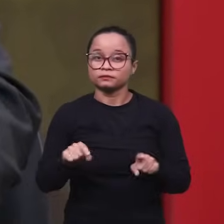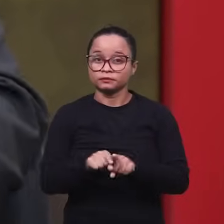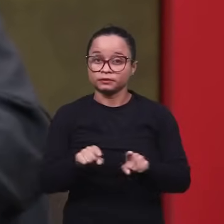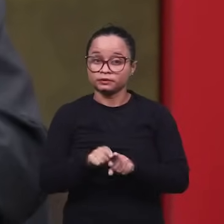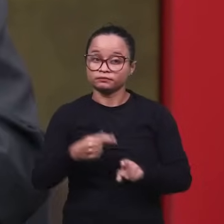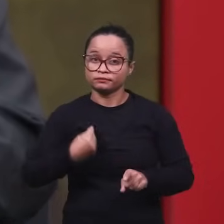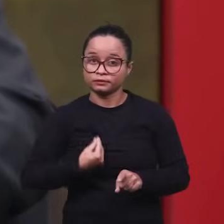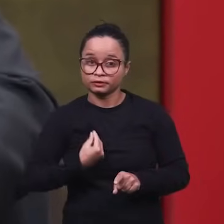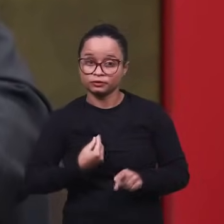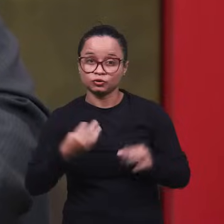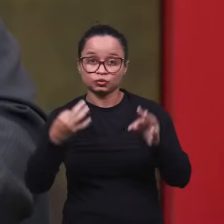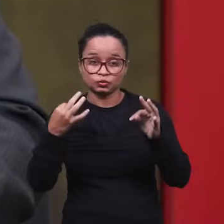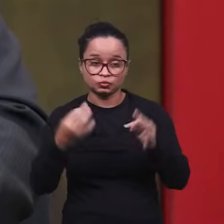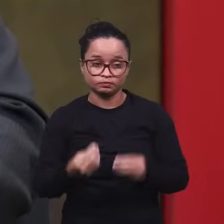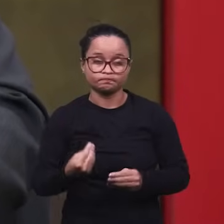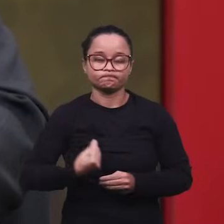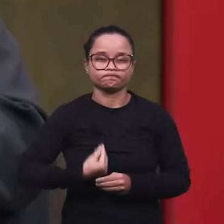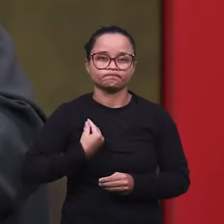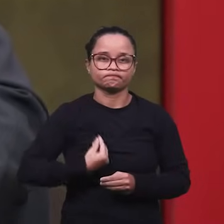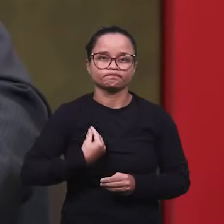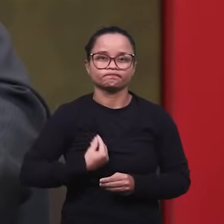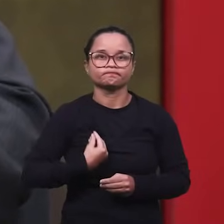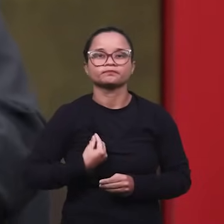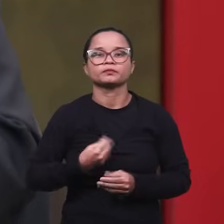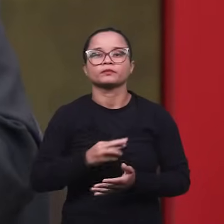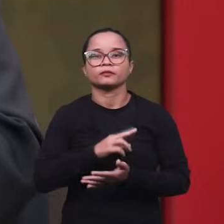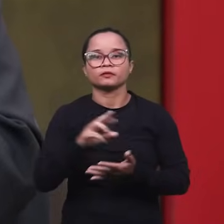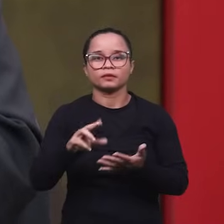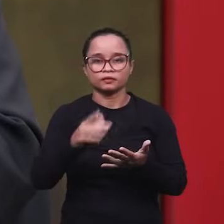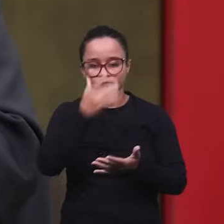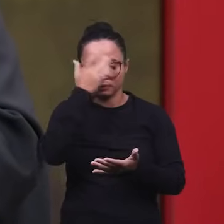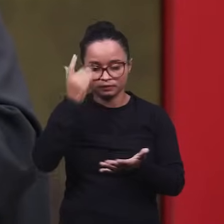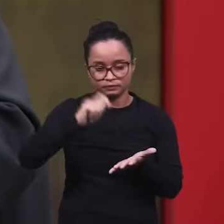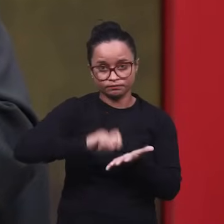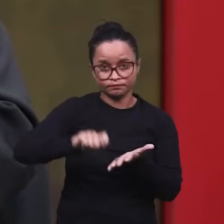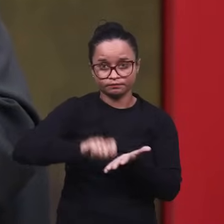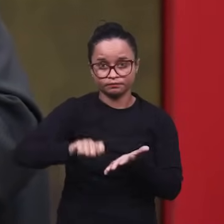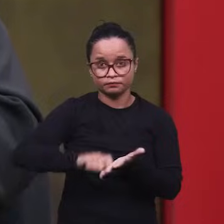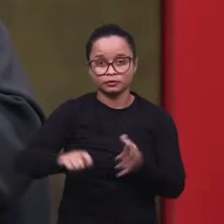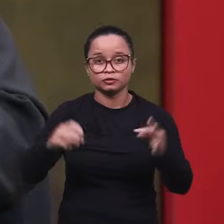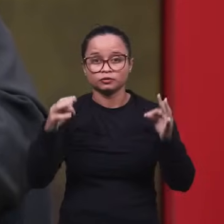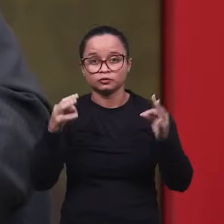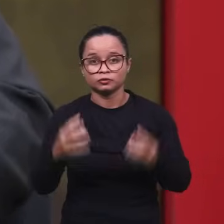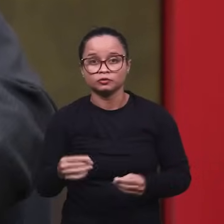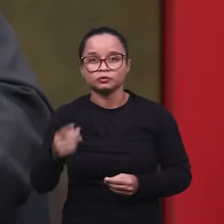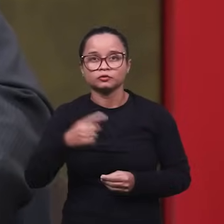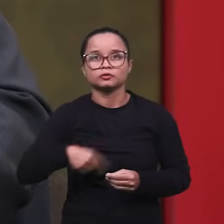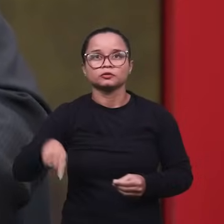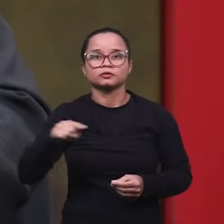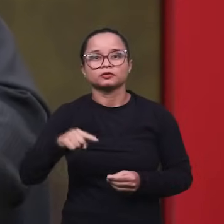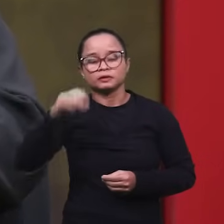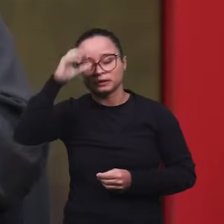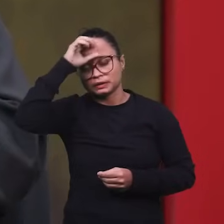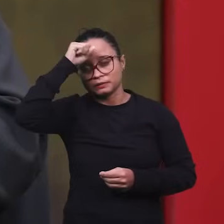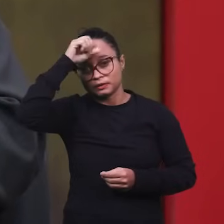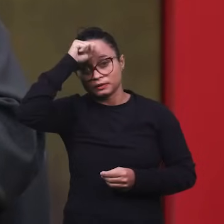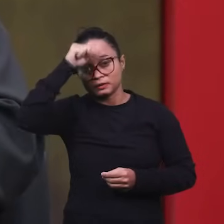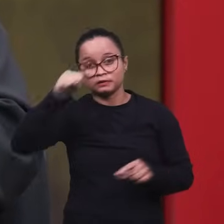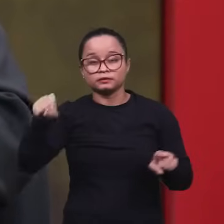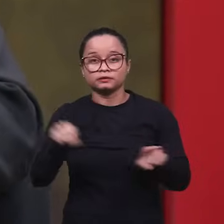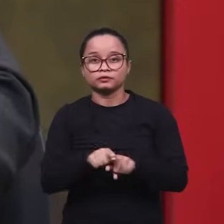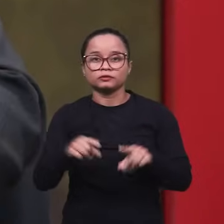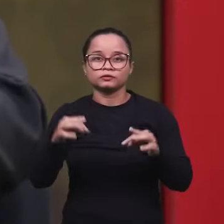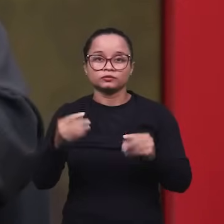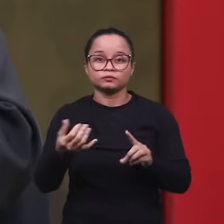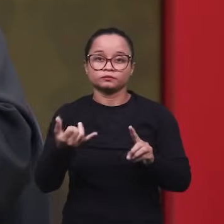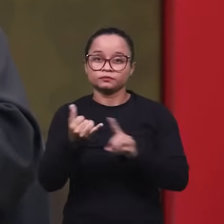considerou estar ali, fez com que estivesse ali através dos diversos escritores, e tudo isso nos traz lições,